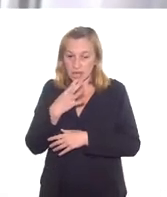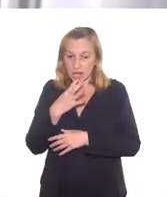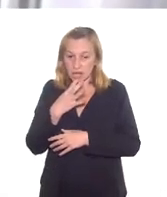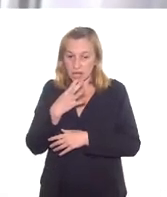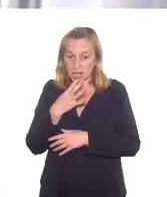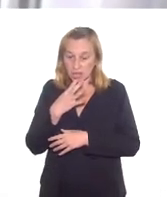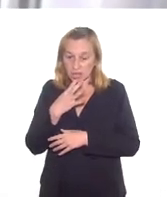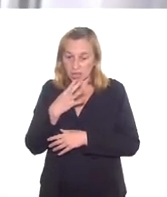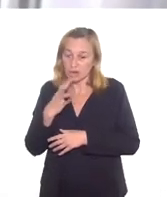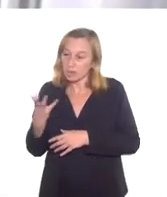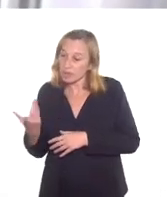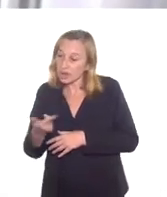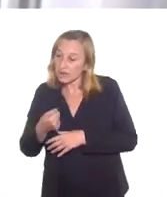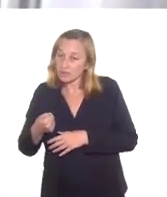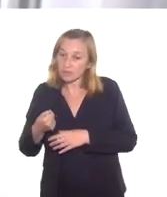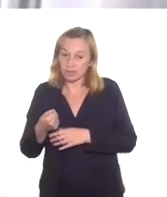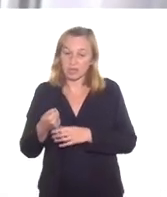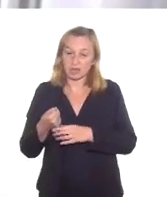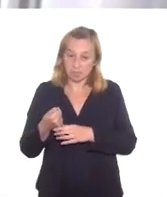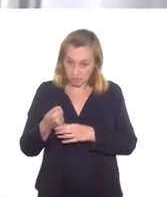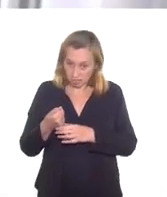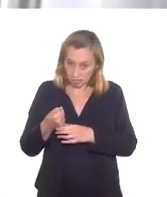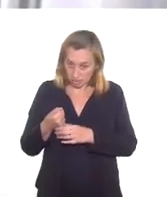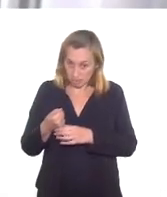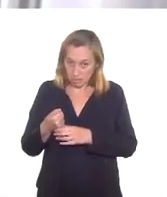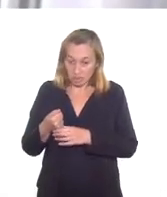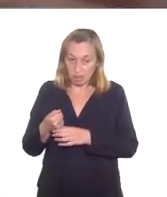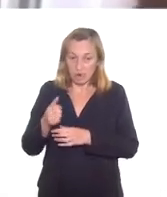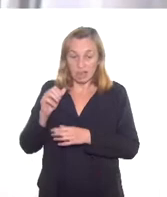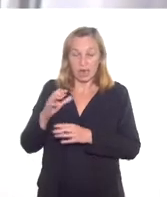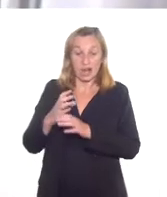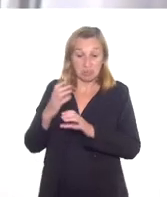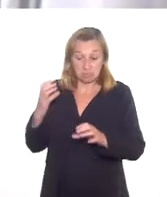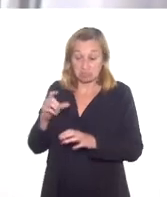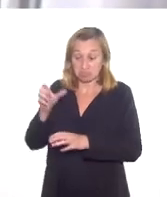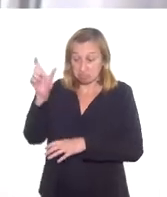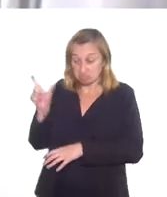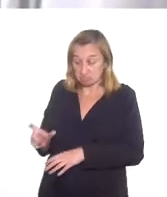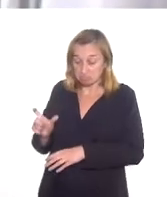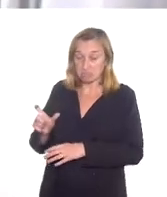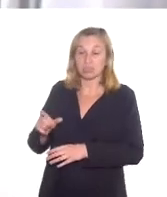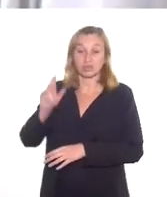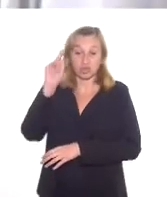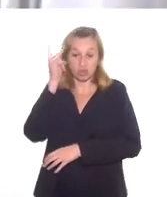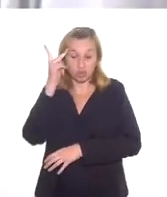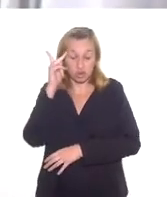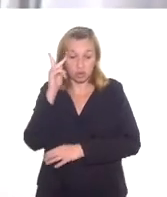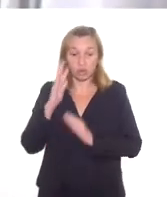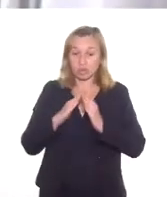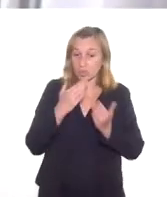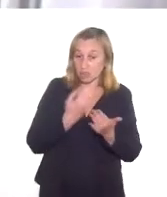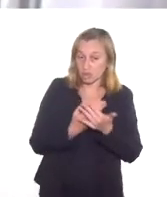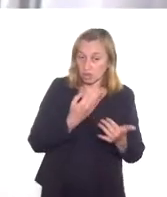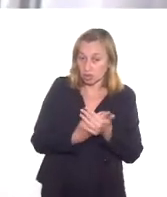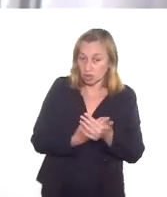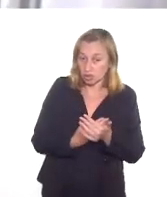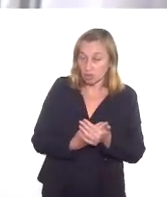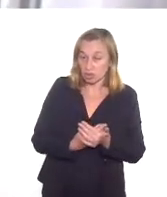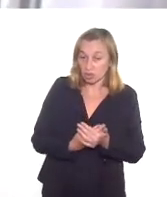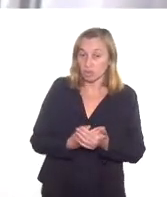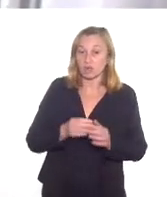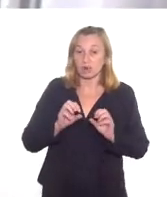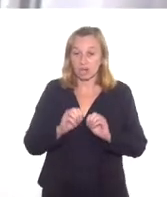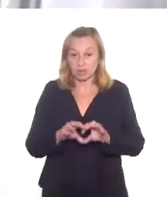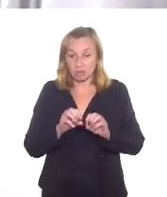a maravilha arquitetônica que é a escola para arquitetura escolar, além de reconhecer o histórico da escola e de sua contribuição à